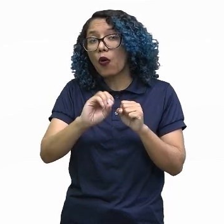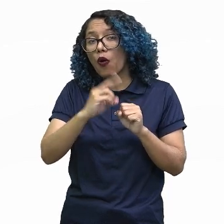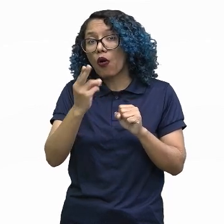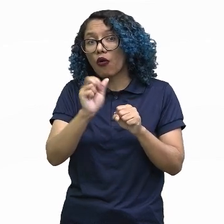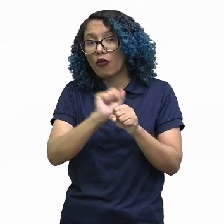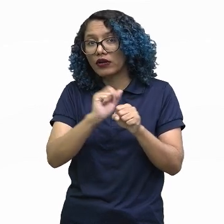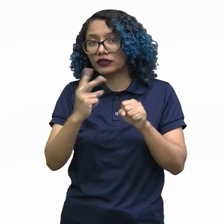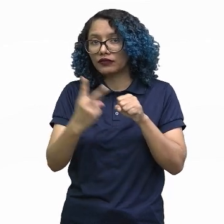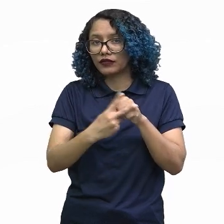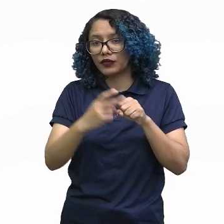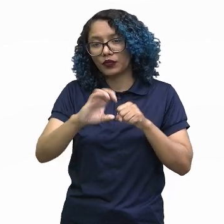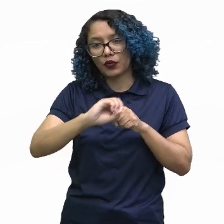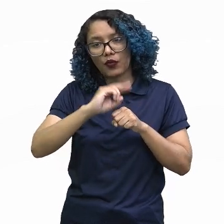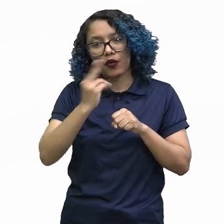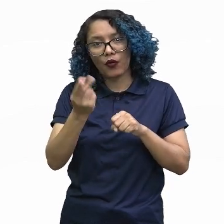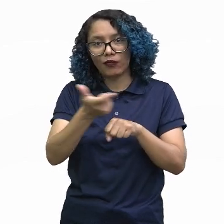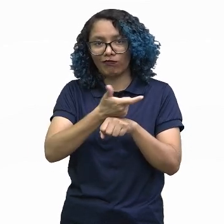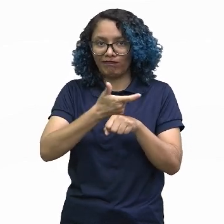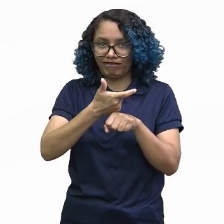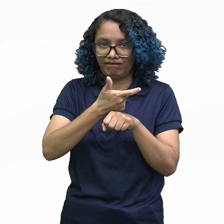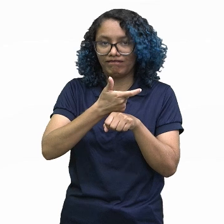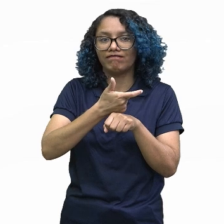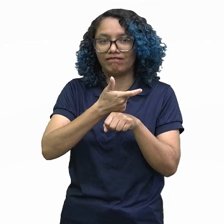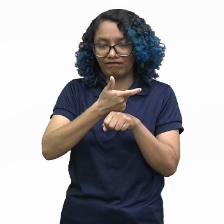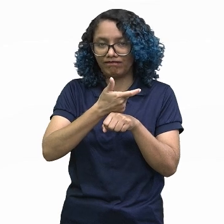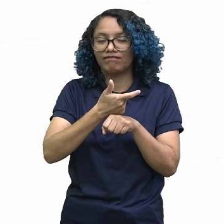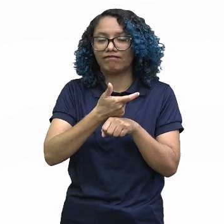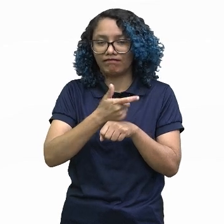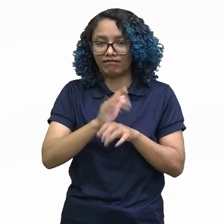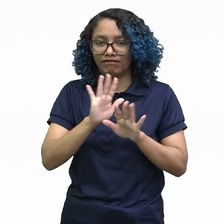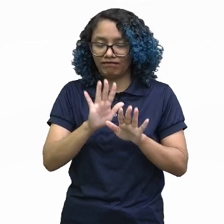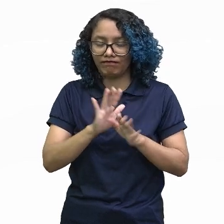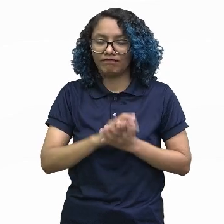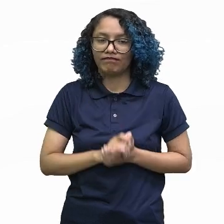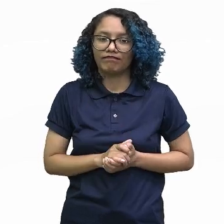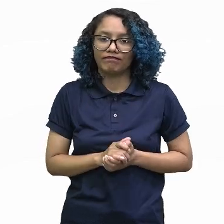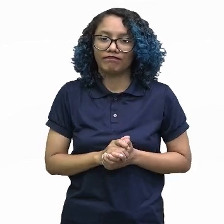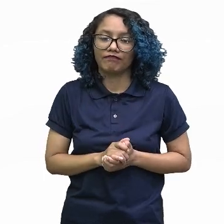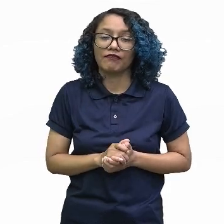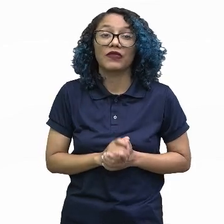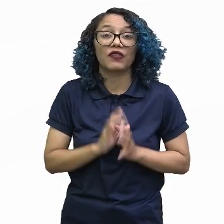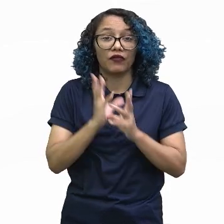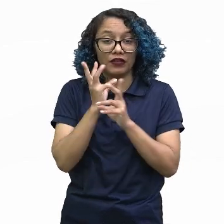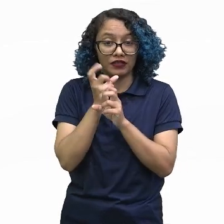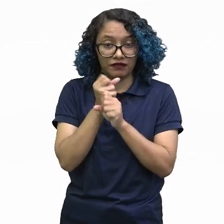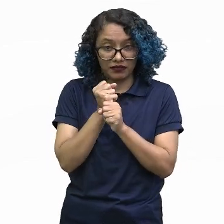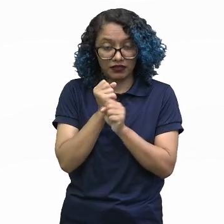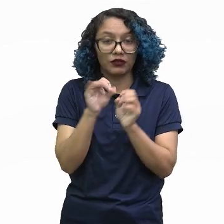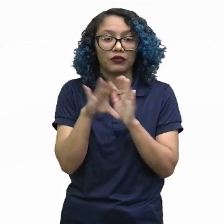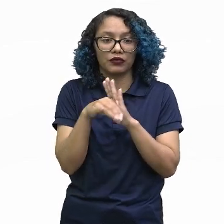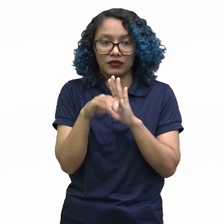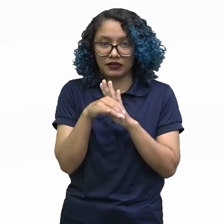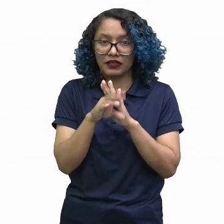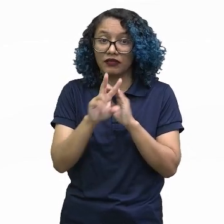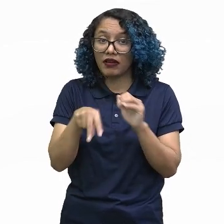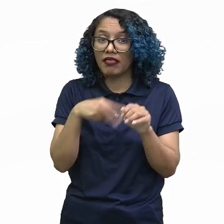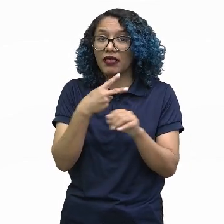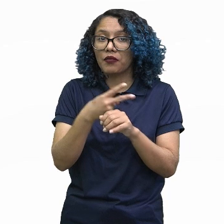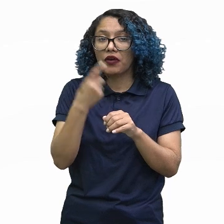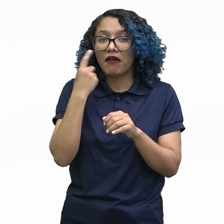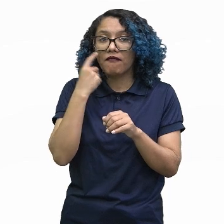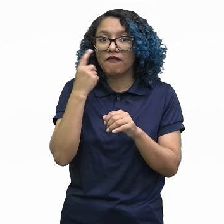um advérbio ou de um adjetivo. Calma, a gente vai recapitular esses conceitos para depois a gente